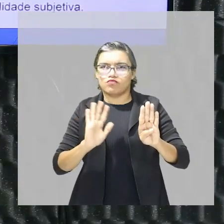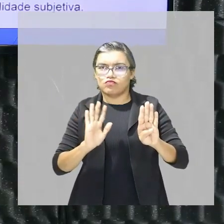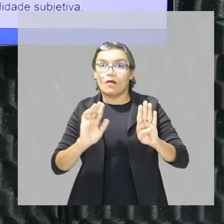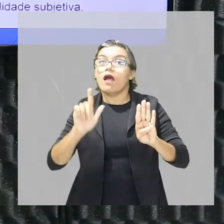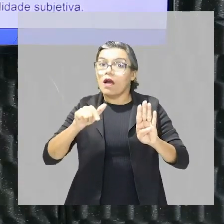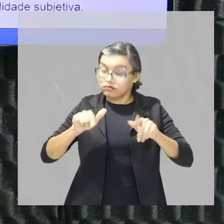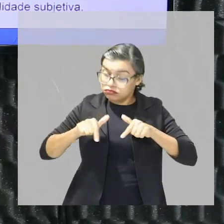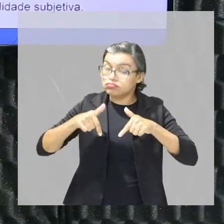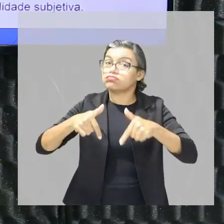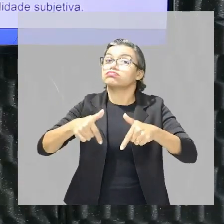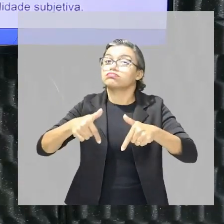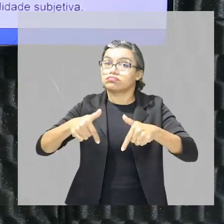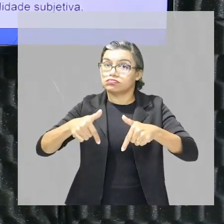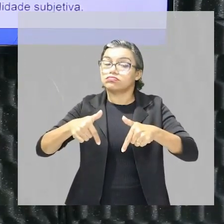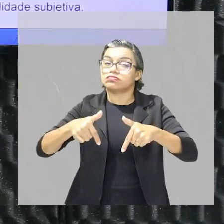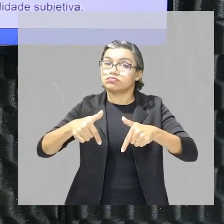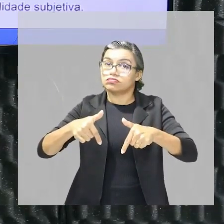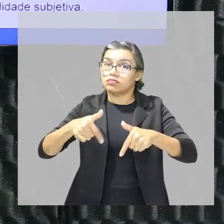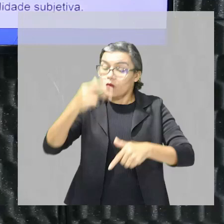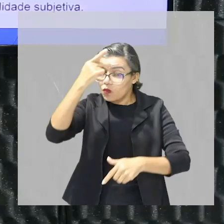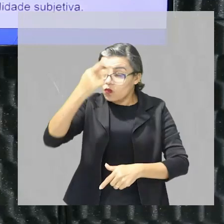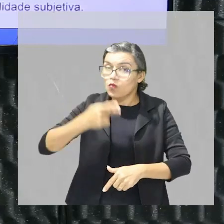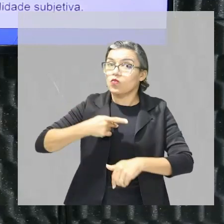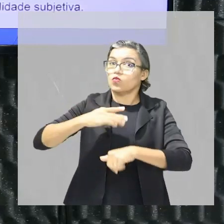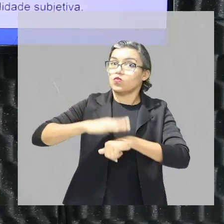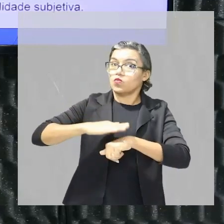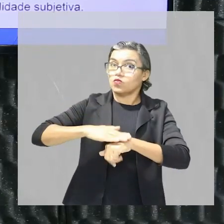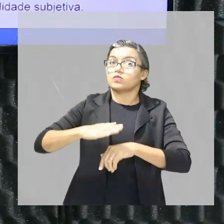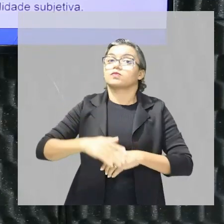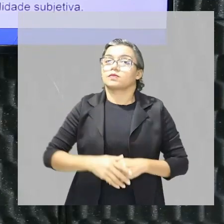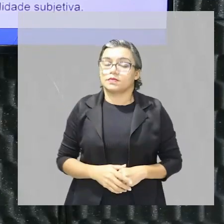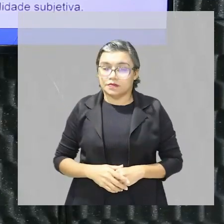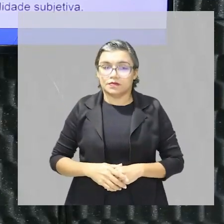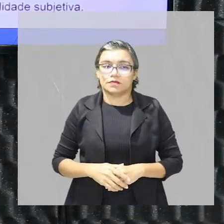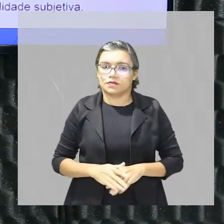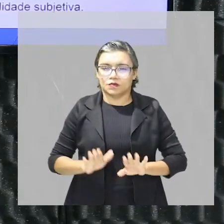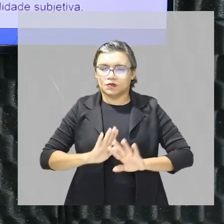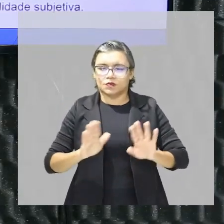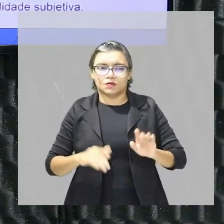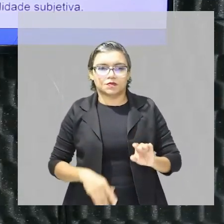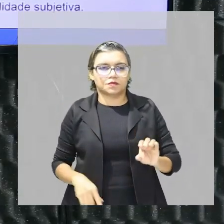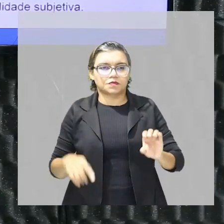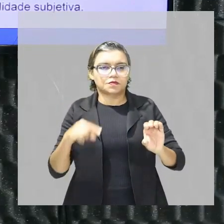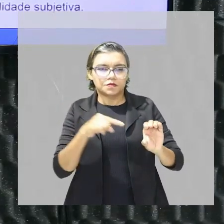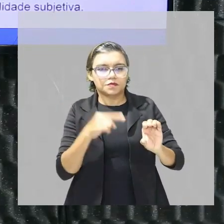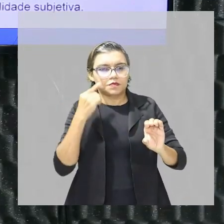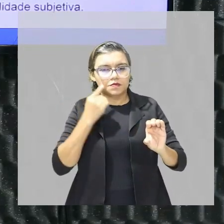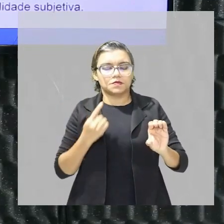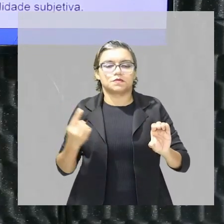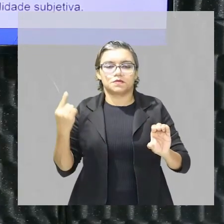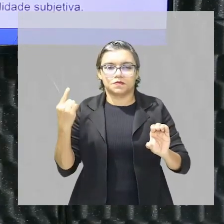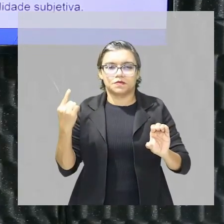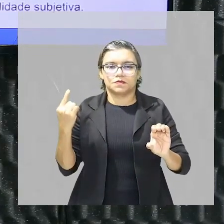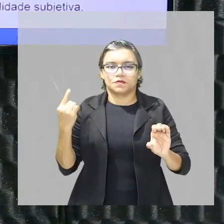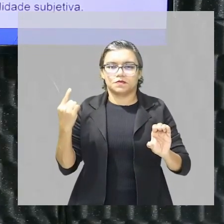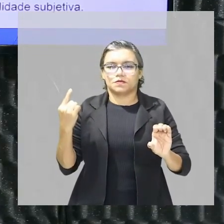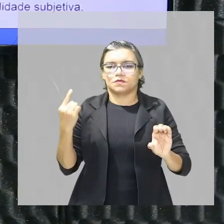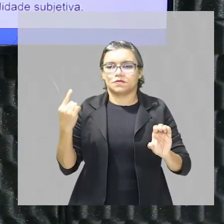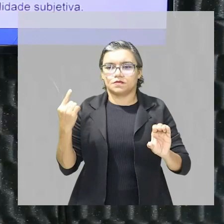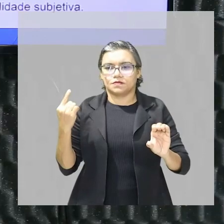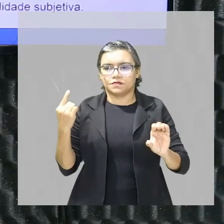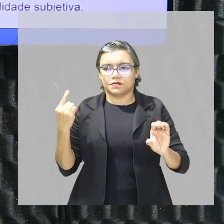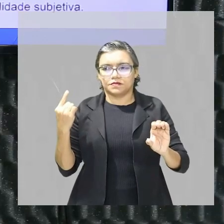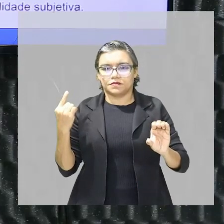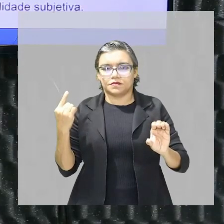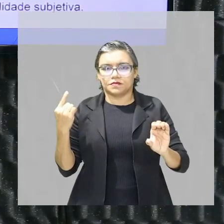ativa autônoma tá já não dá certo a liberdade para executar desejos e impulsos